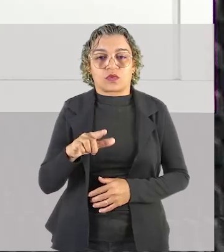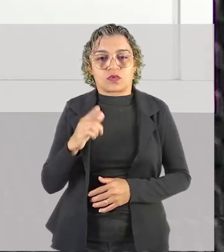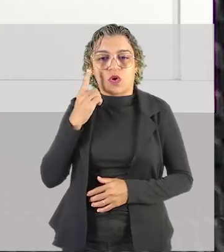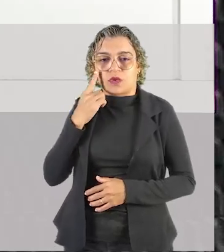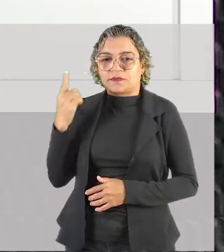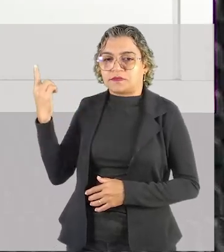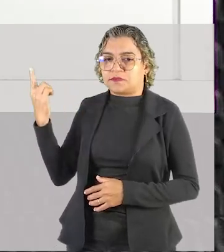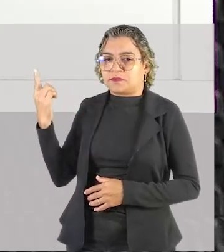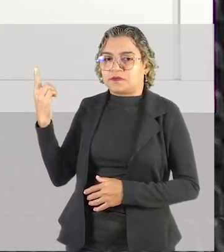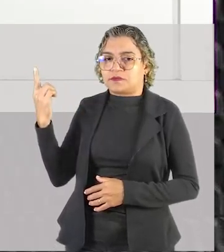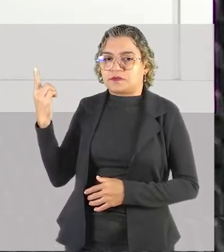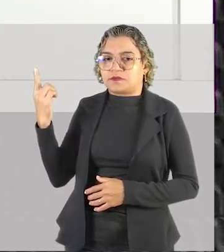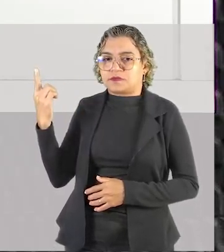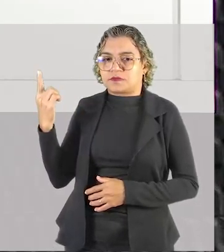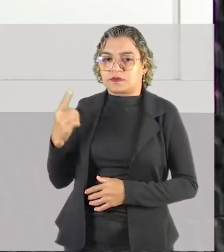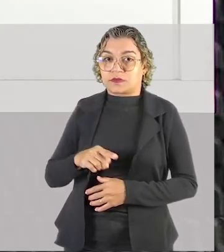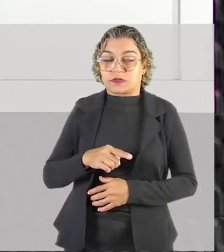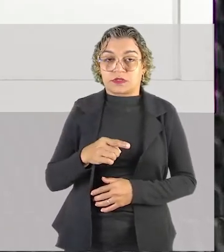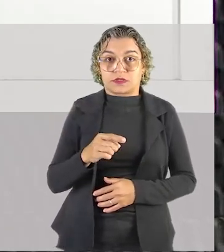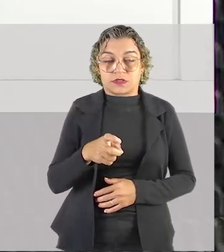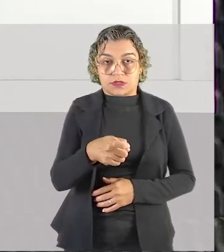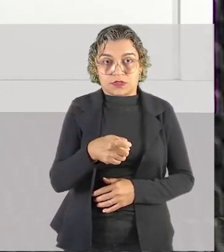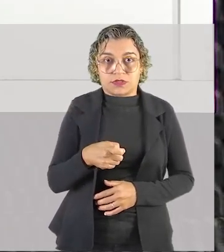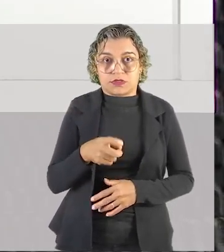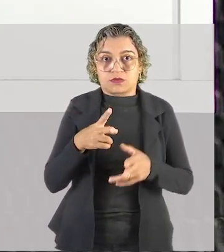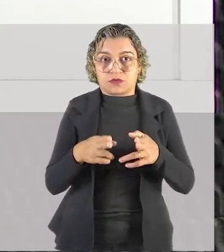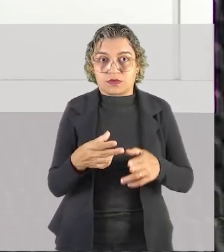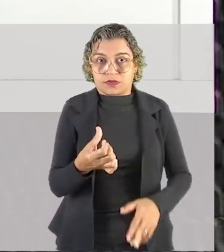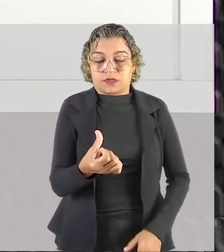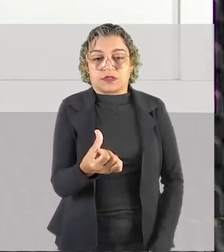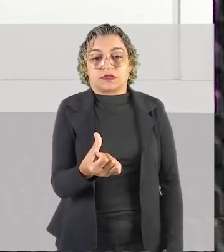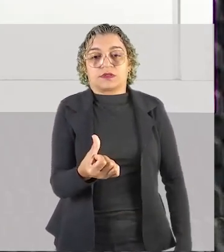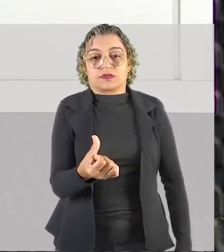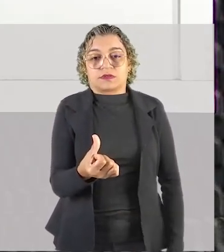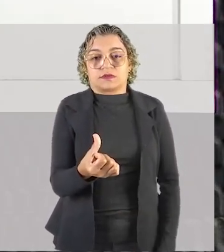ponto aqui, ó. Quando o x for igual a 6,